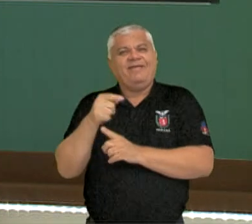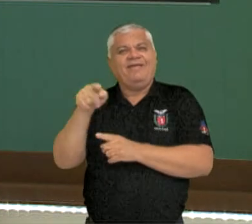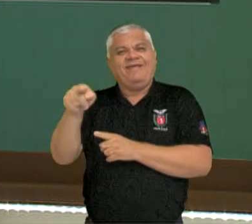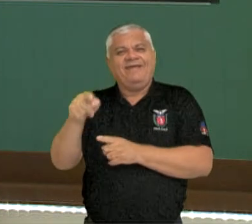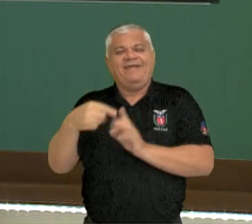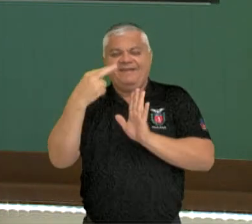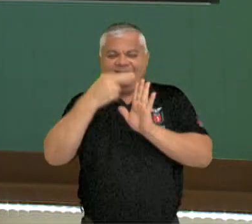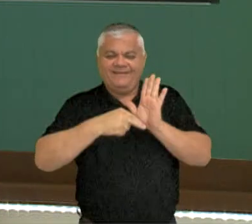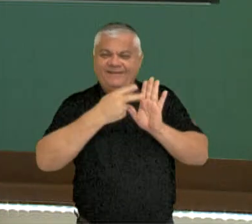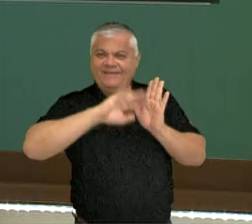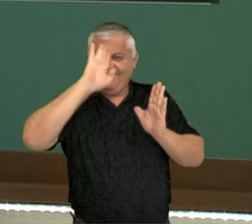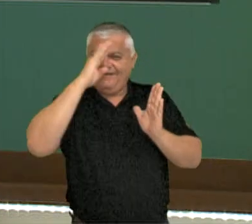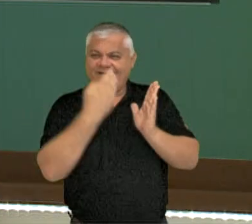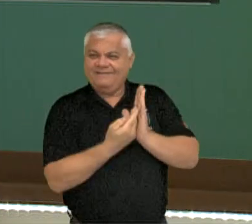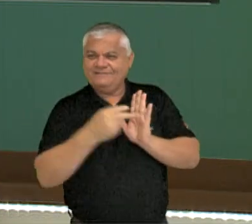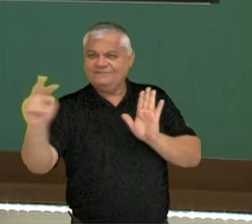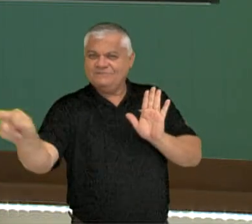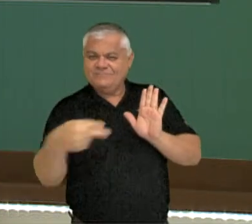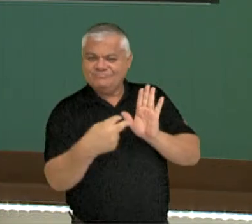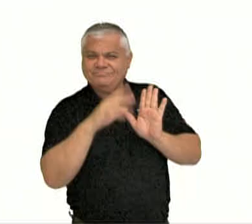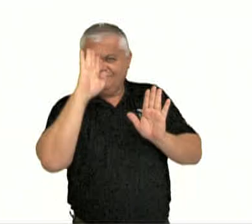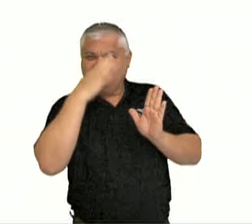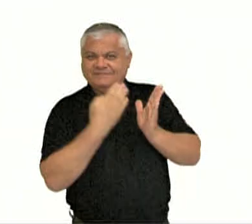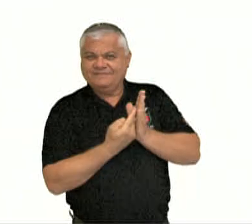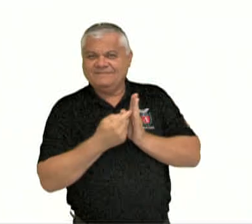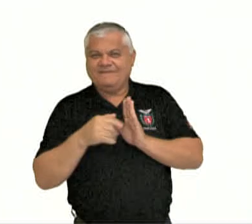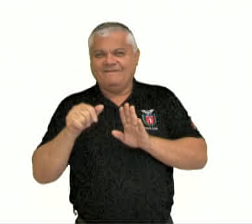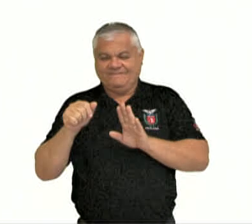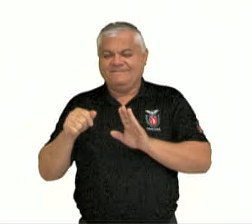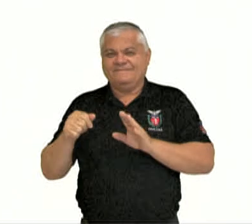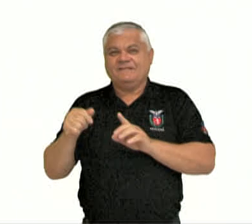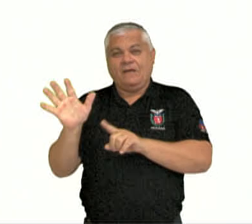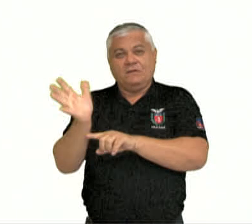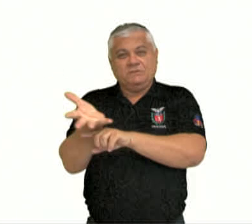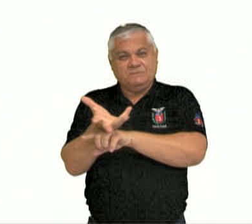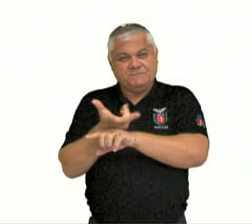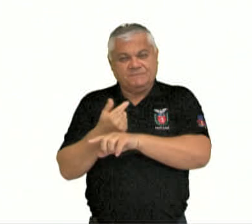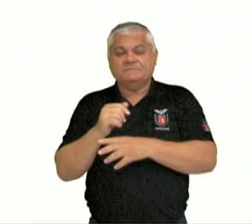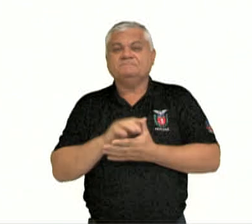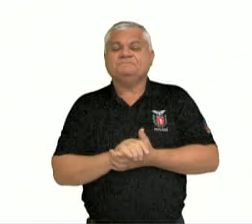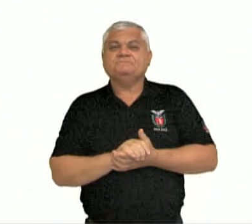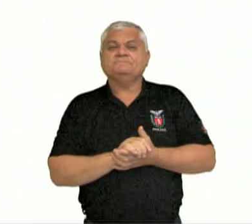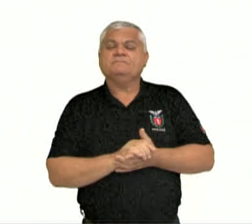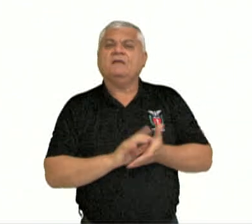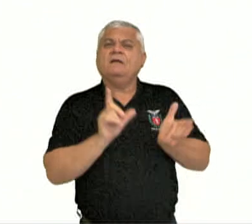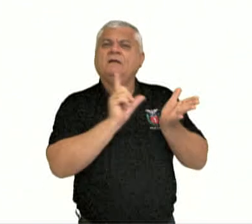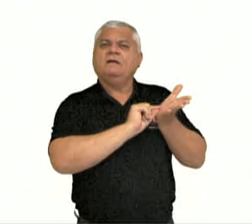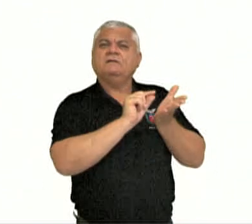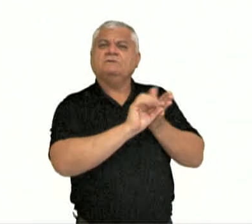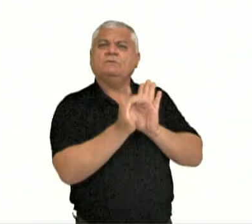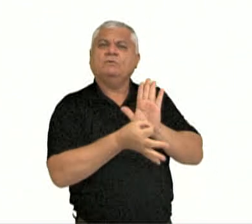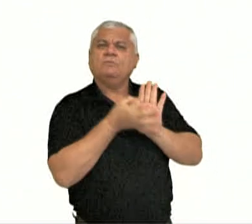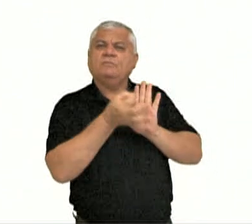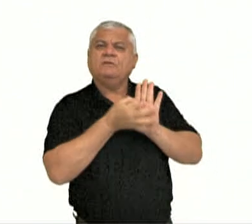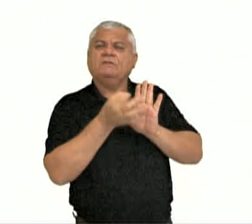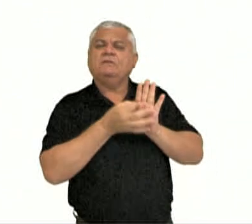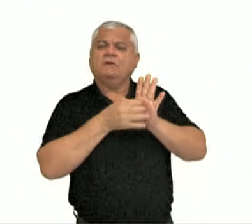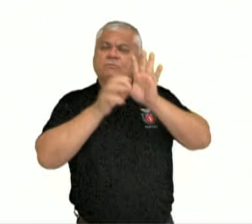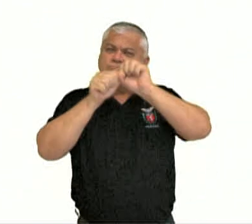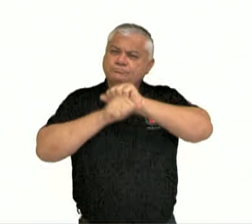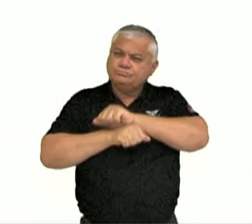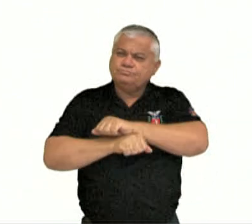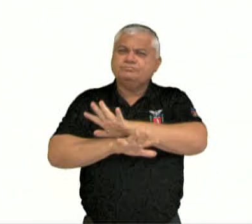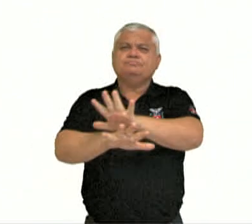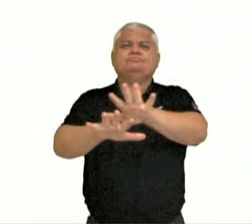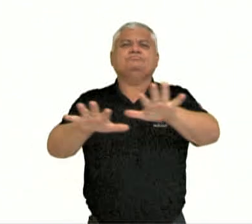o leitor a mudar a sua opinião. Geralmente, os artigos de opinião são veiculados nos meios de comunicação